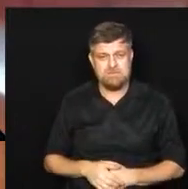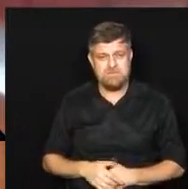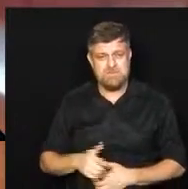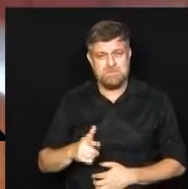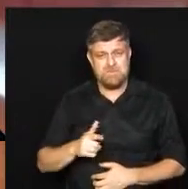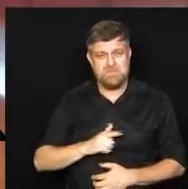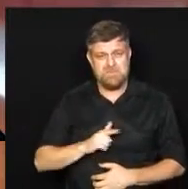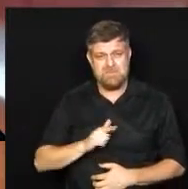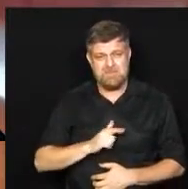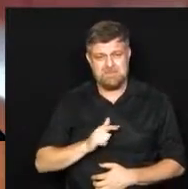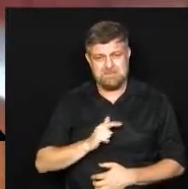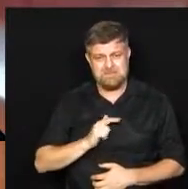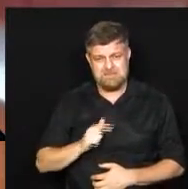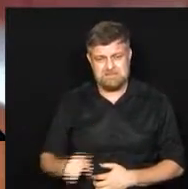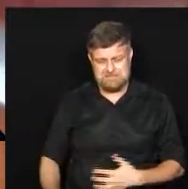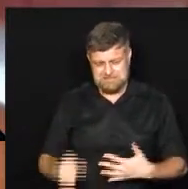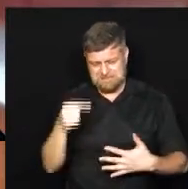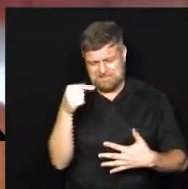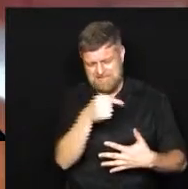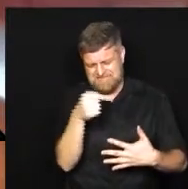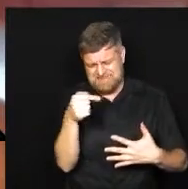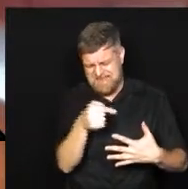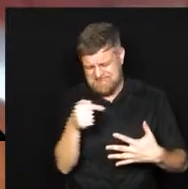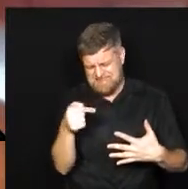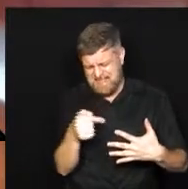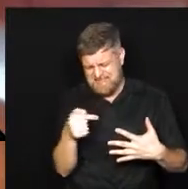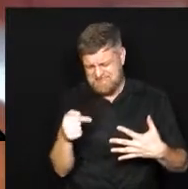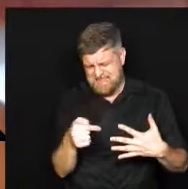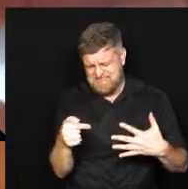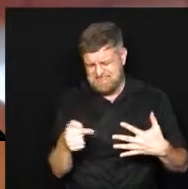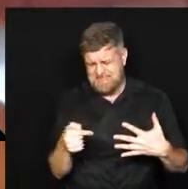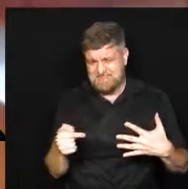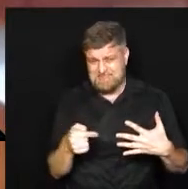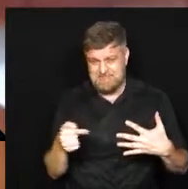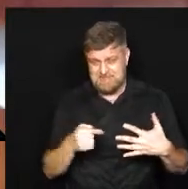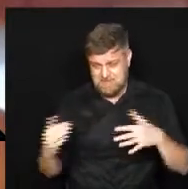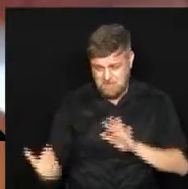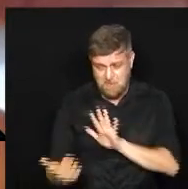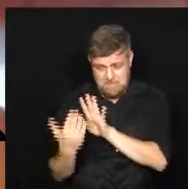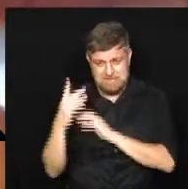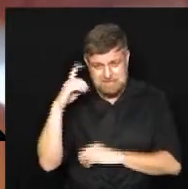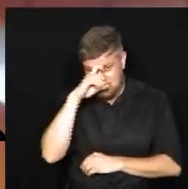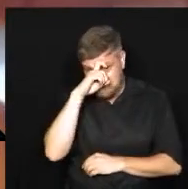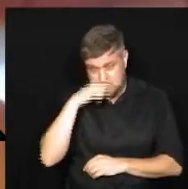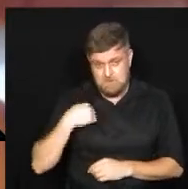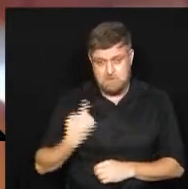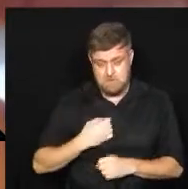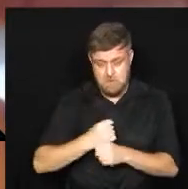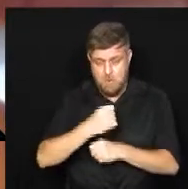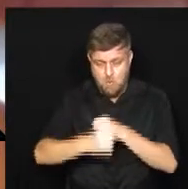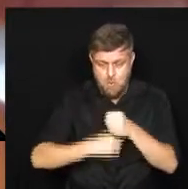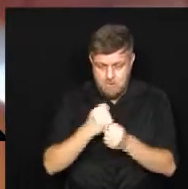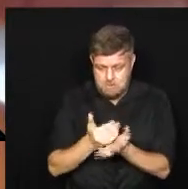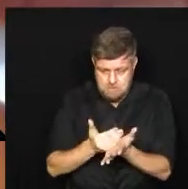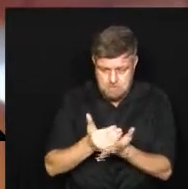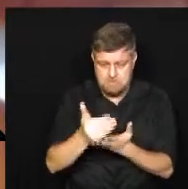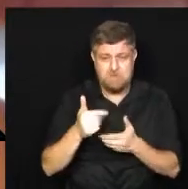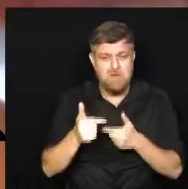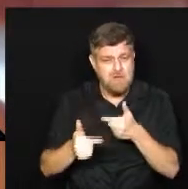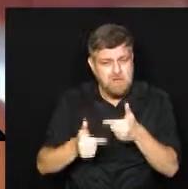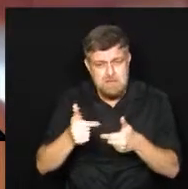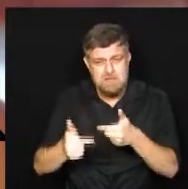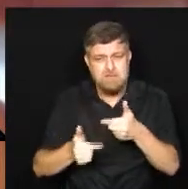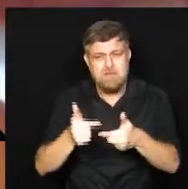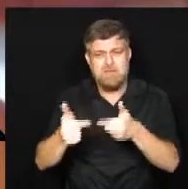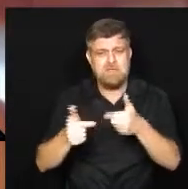série de complexidades para o seu combate. Então, começamos o ano tratando e trabalhando, fazendo